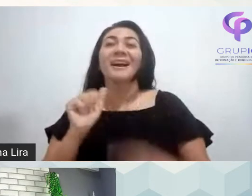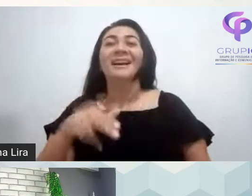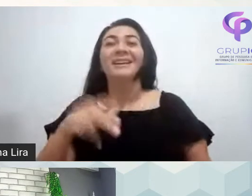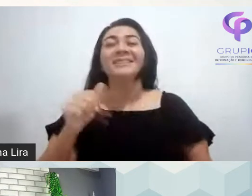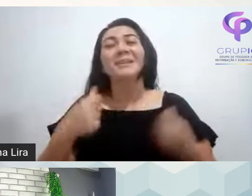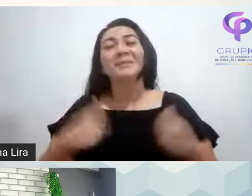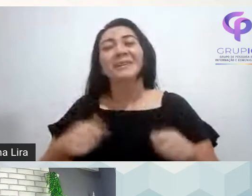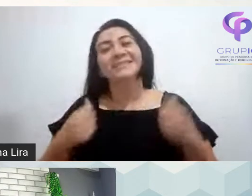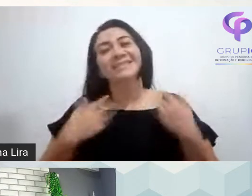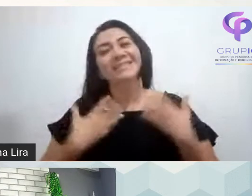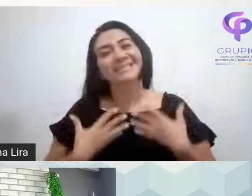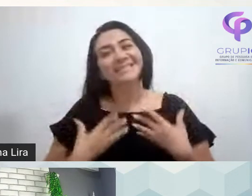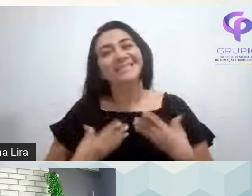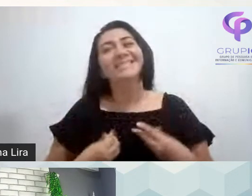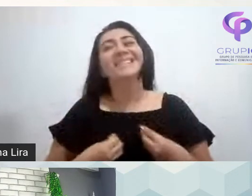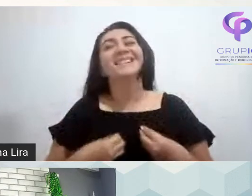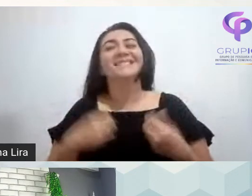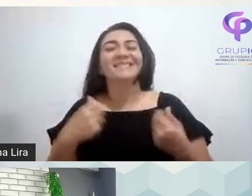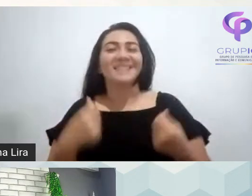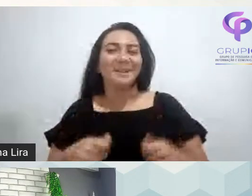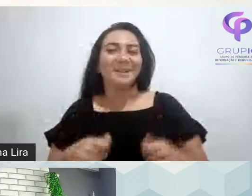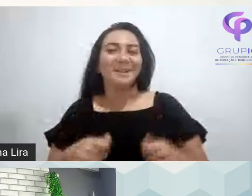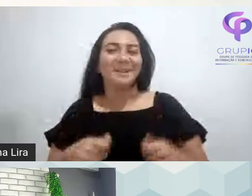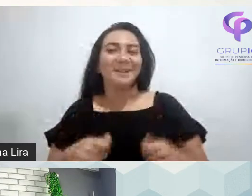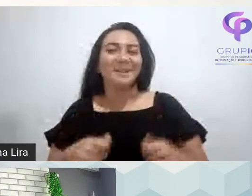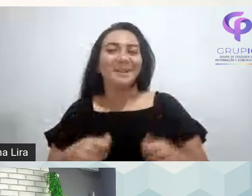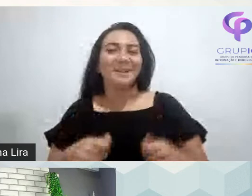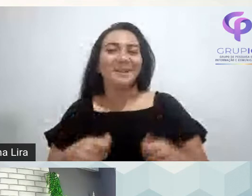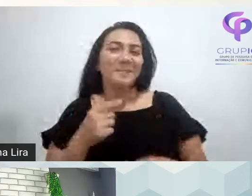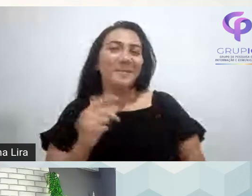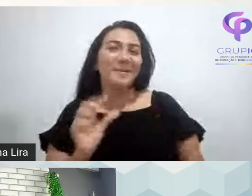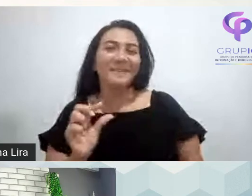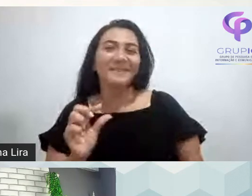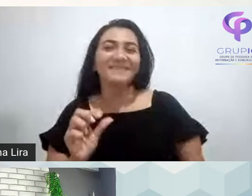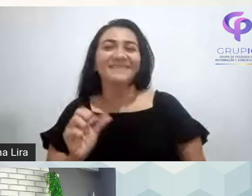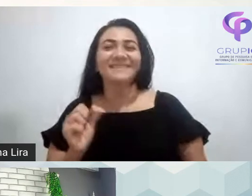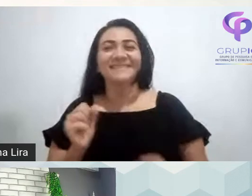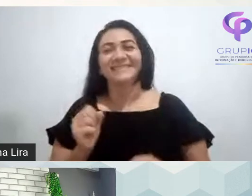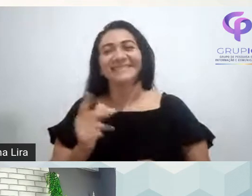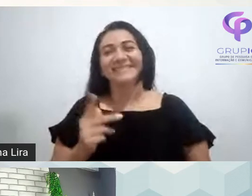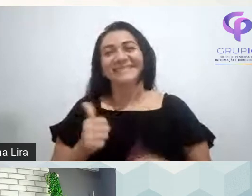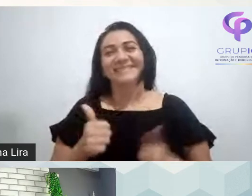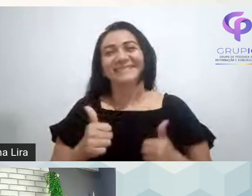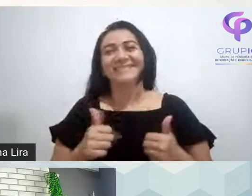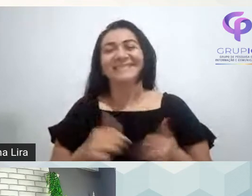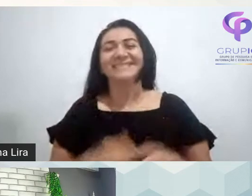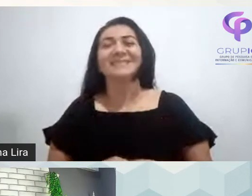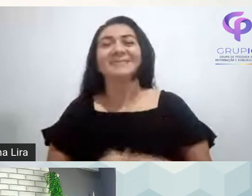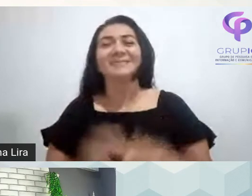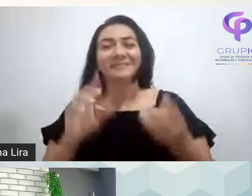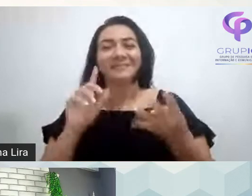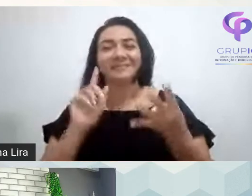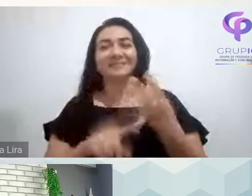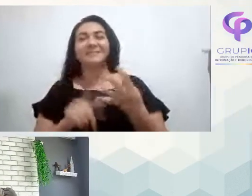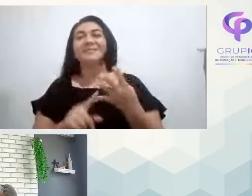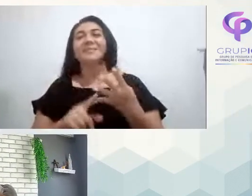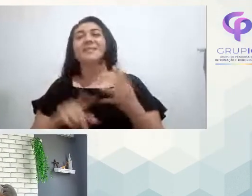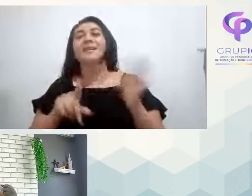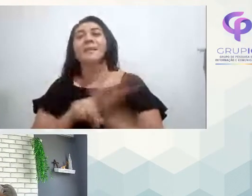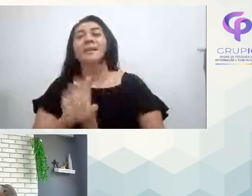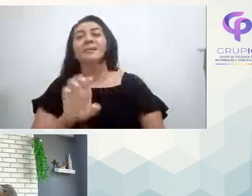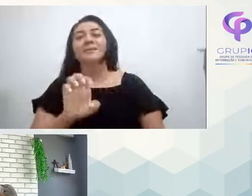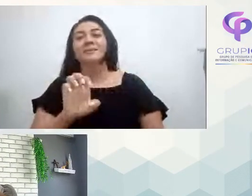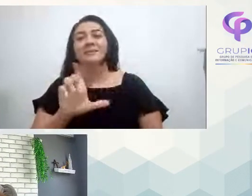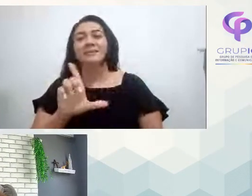gente? Vamos já começar a captar projetos também. A pergunta da Elisete é a pergunta clássica